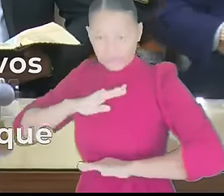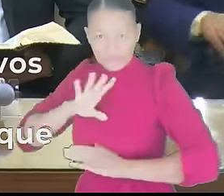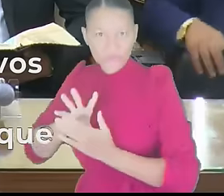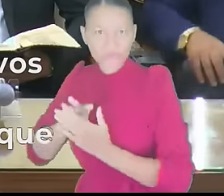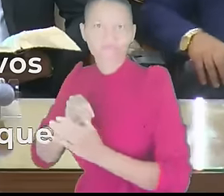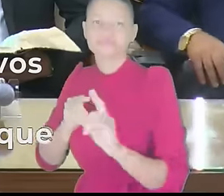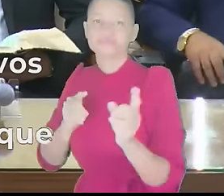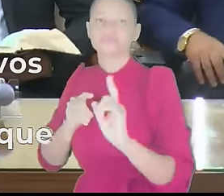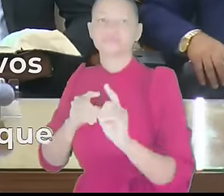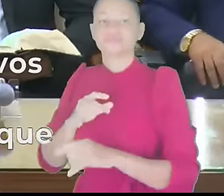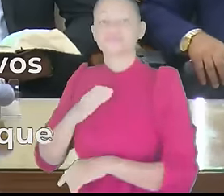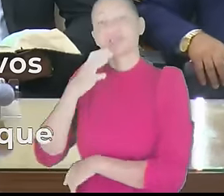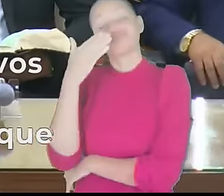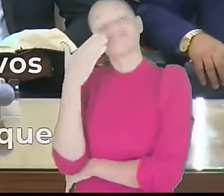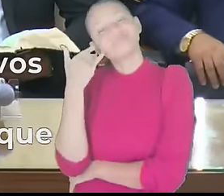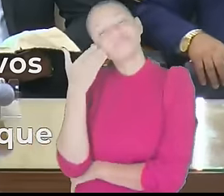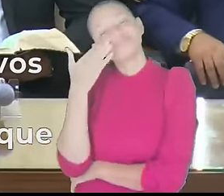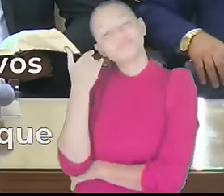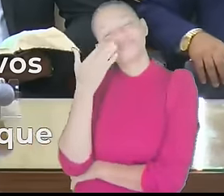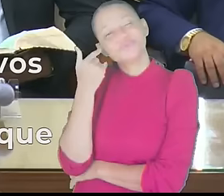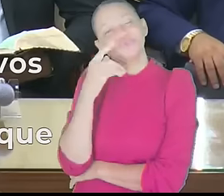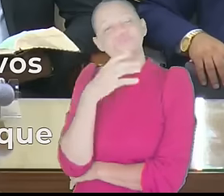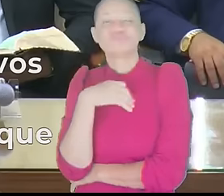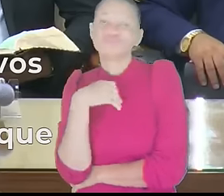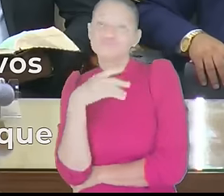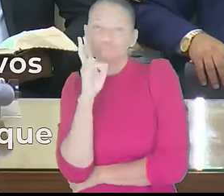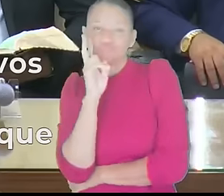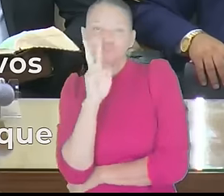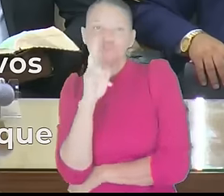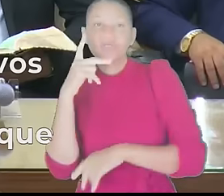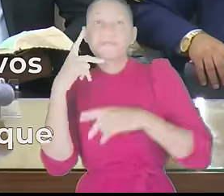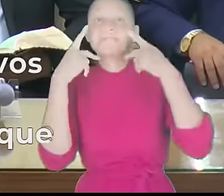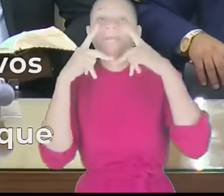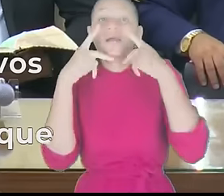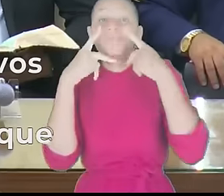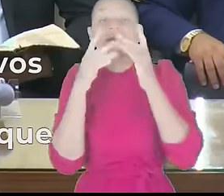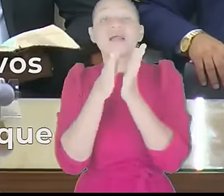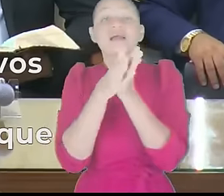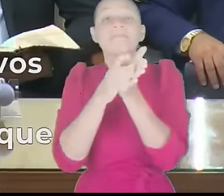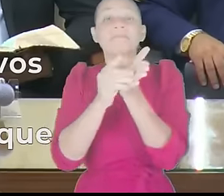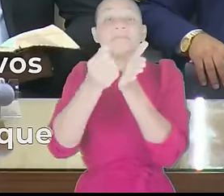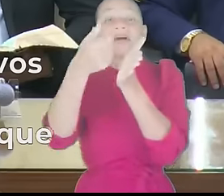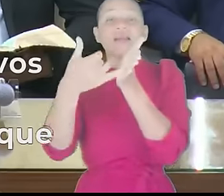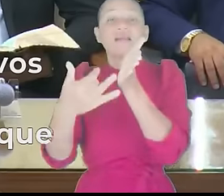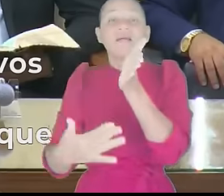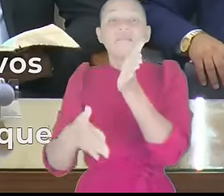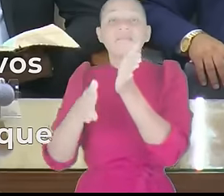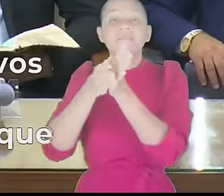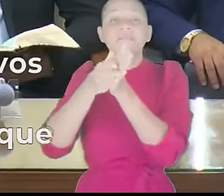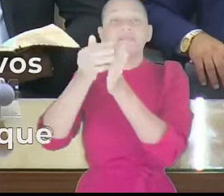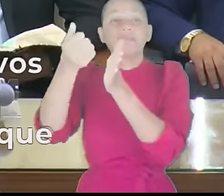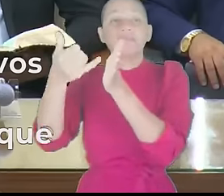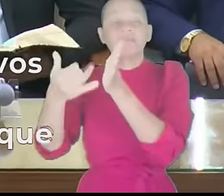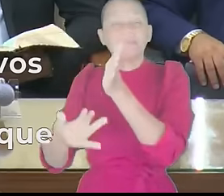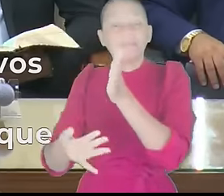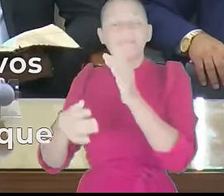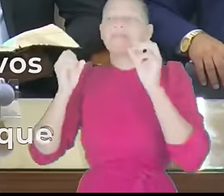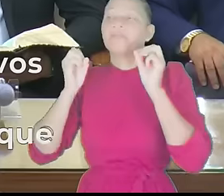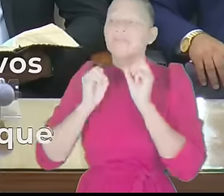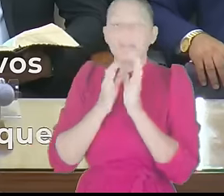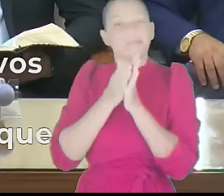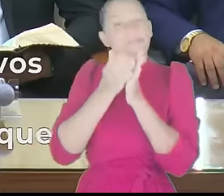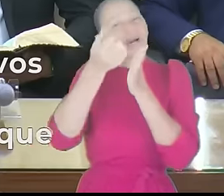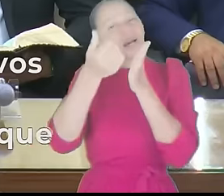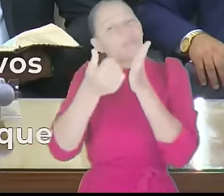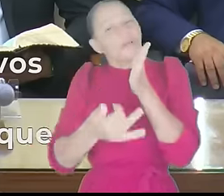Você fica escutando ele, porque ele está pregando o quê? O que é que ele está pregando? Ele está pregando Moisés, ele está pregando